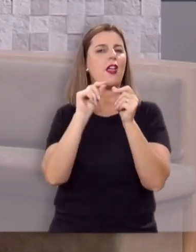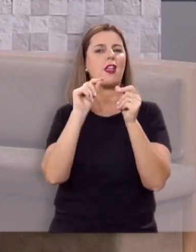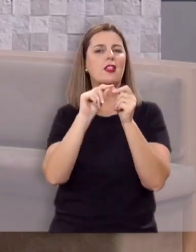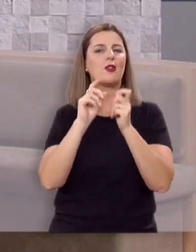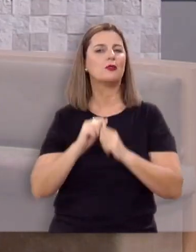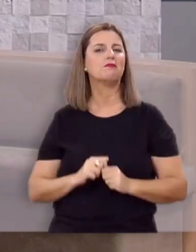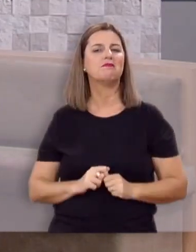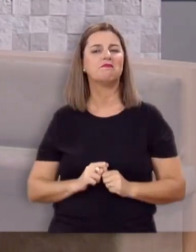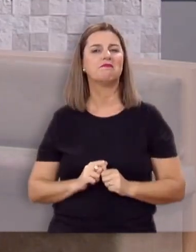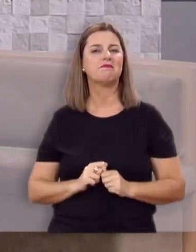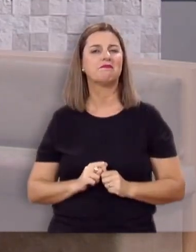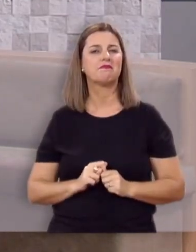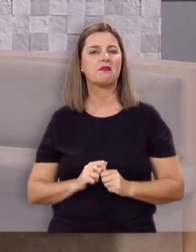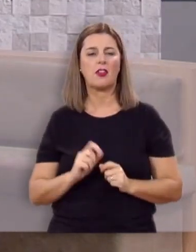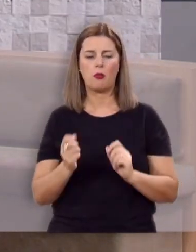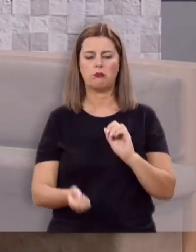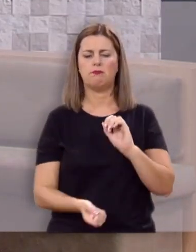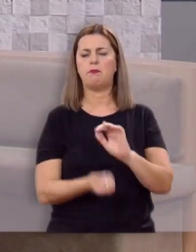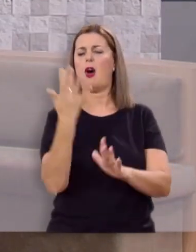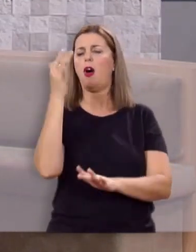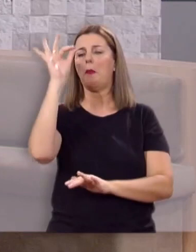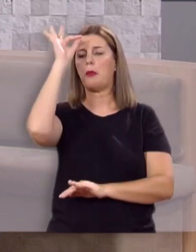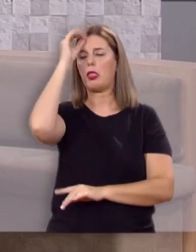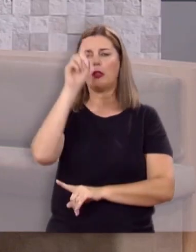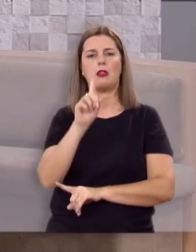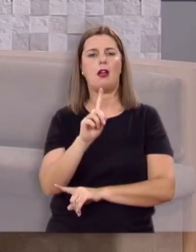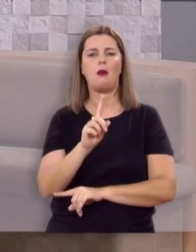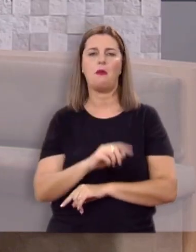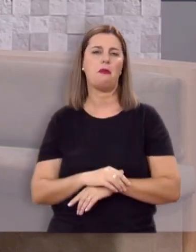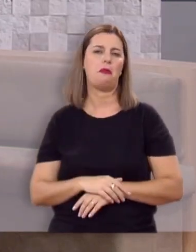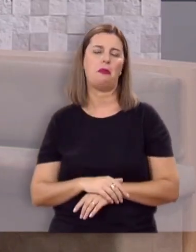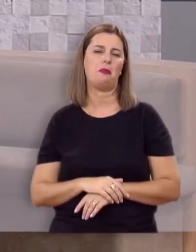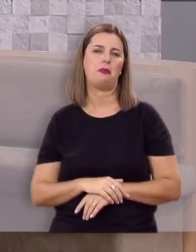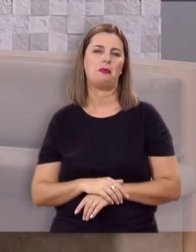feito. O universo não surgiu espontaneamente.